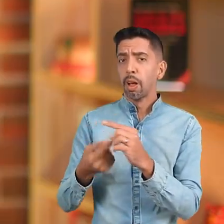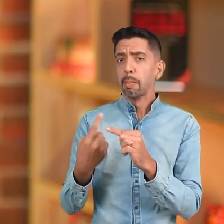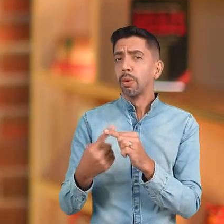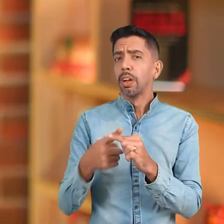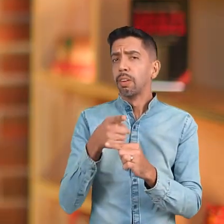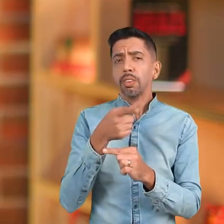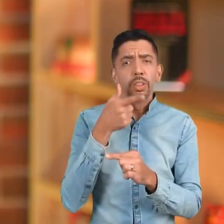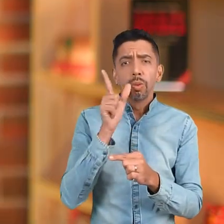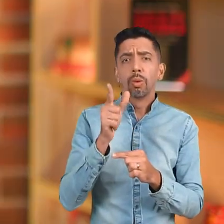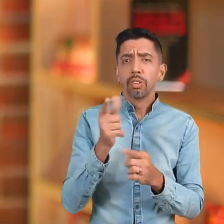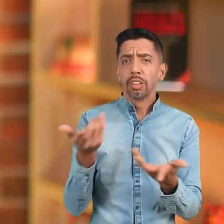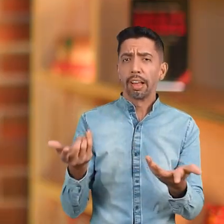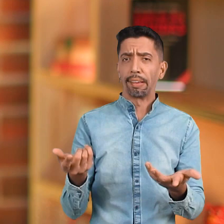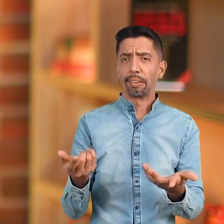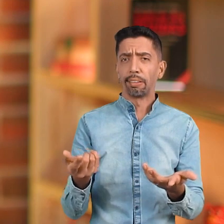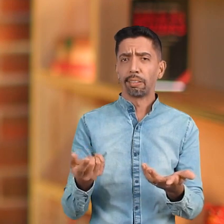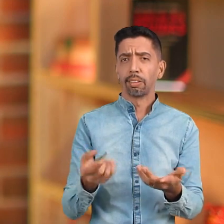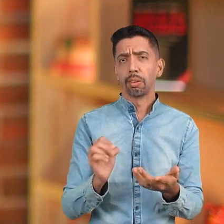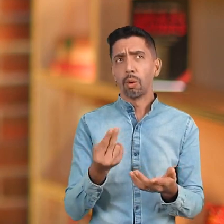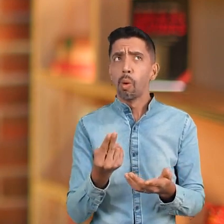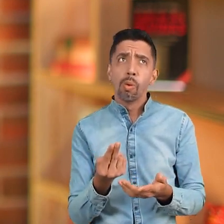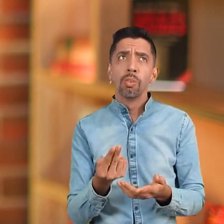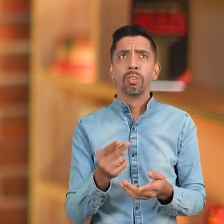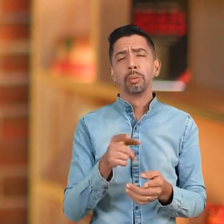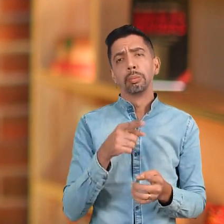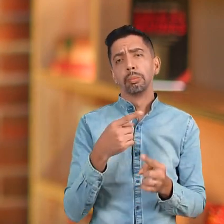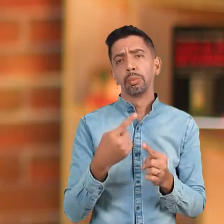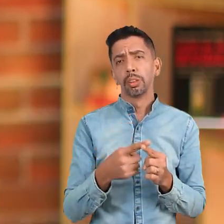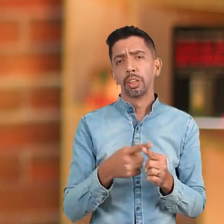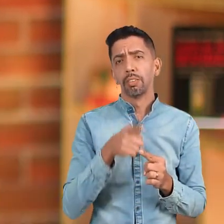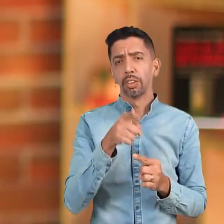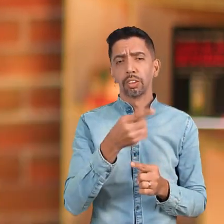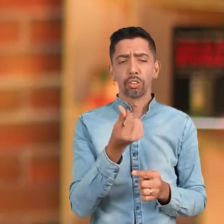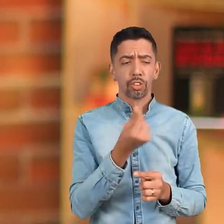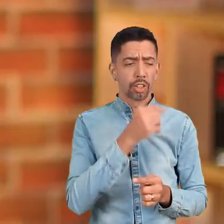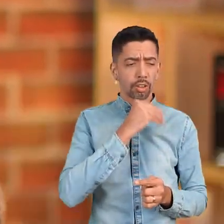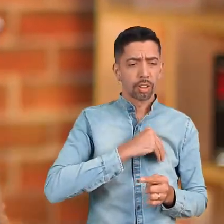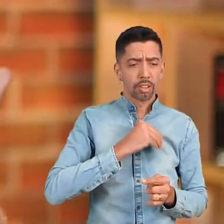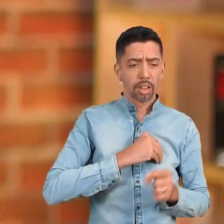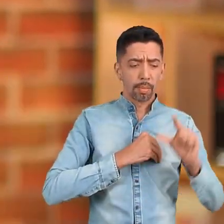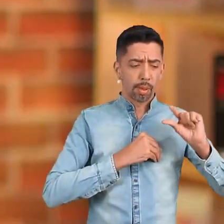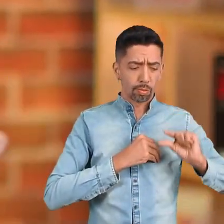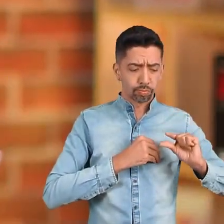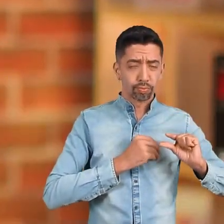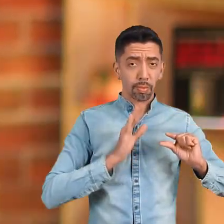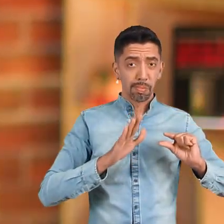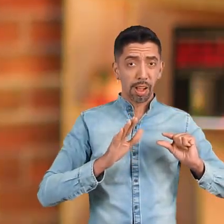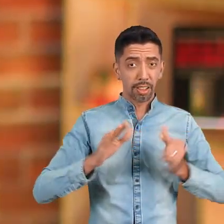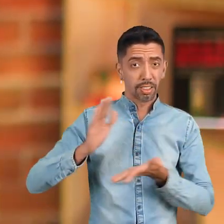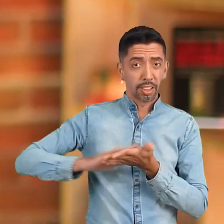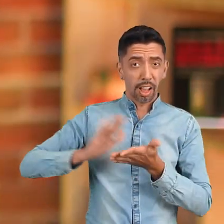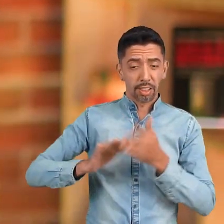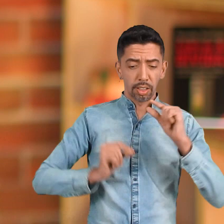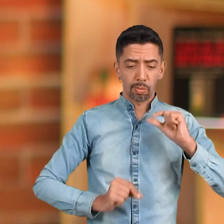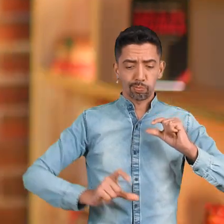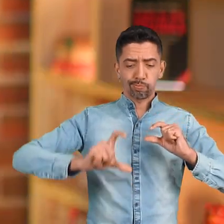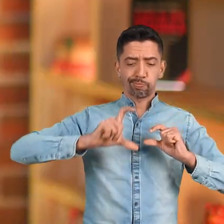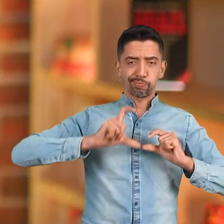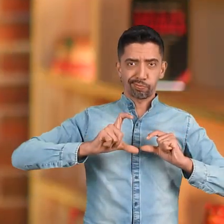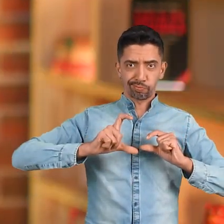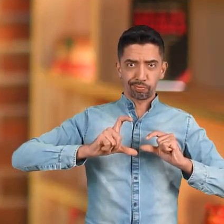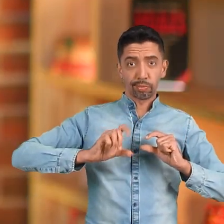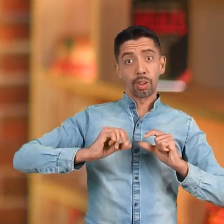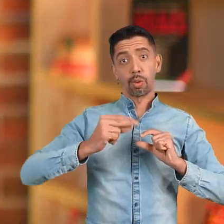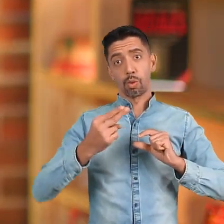trabalho? Por que eu estou gastando mais do que eu estou recebendo? Por que eu me desequilibrei no cartão de crédito